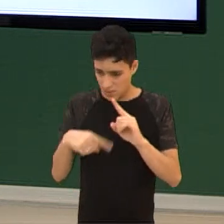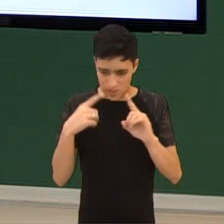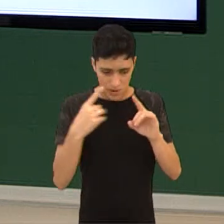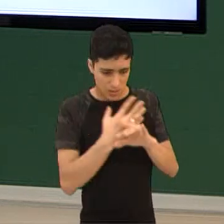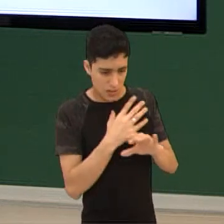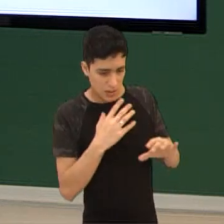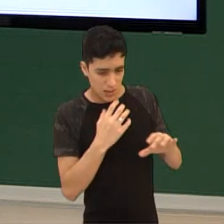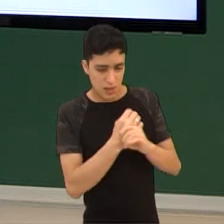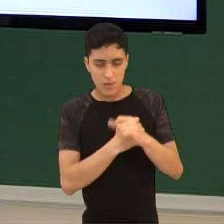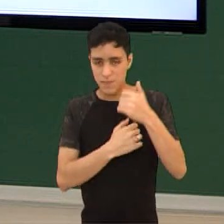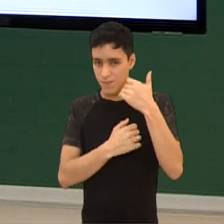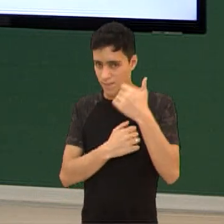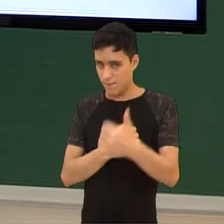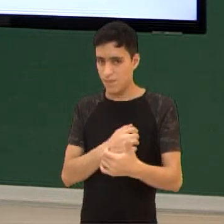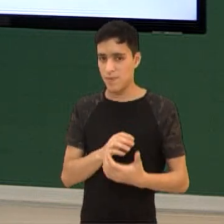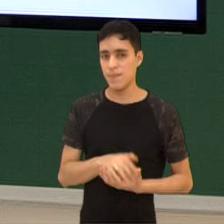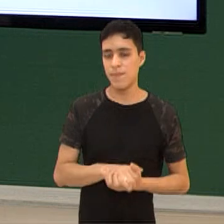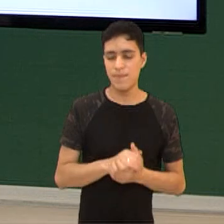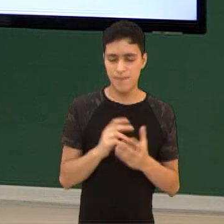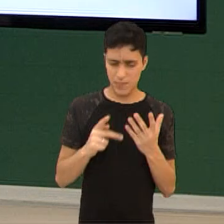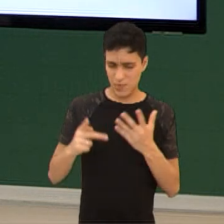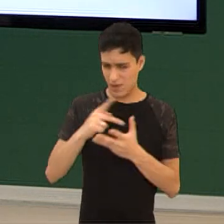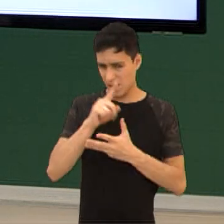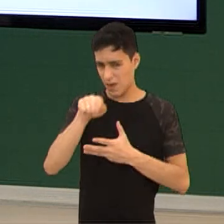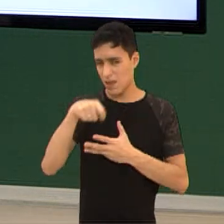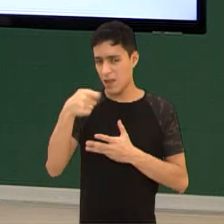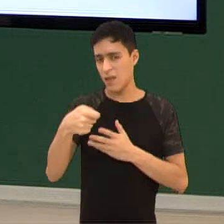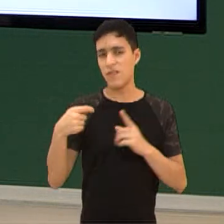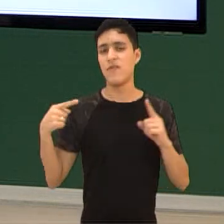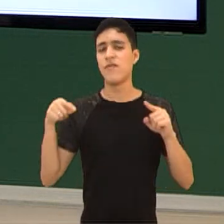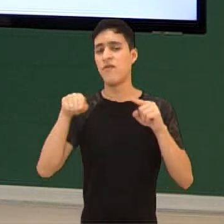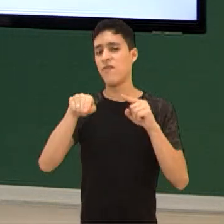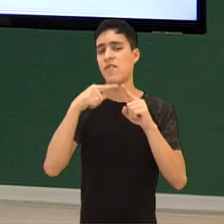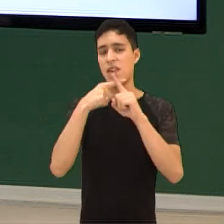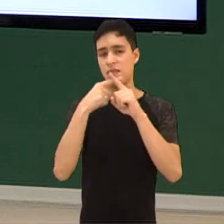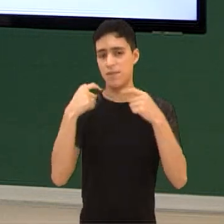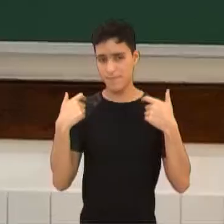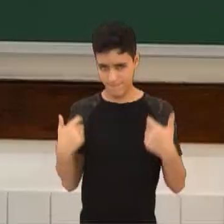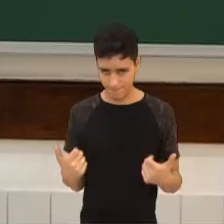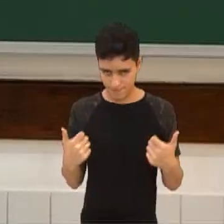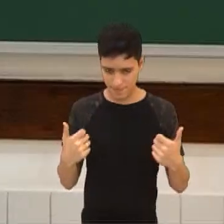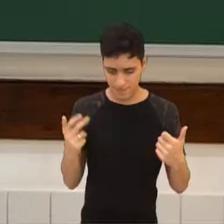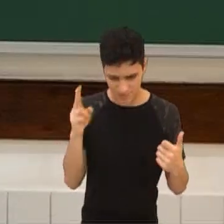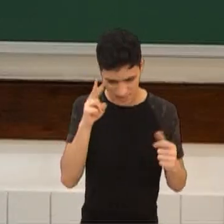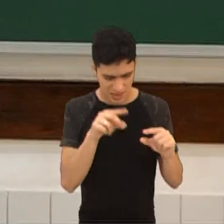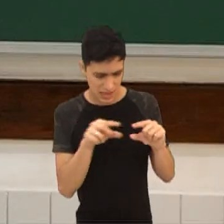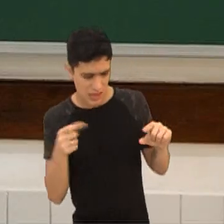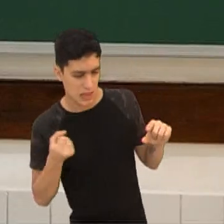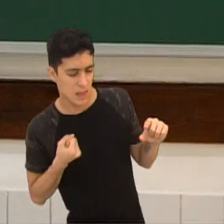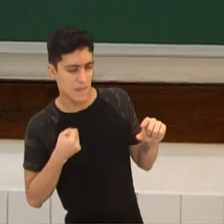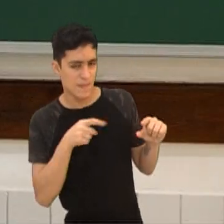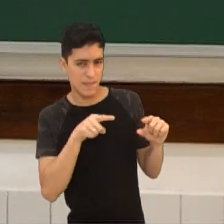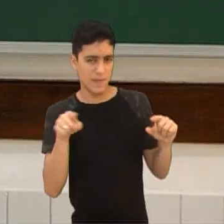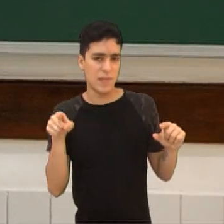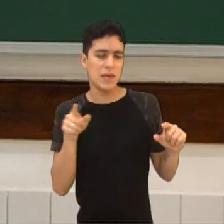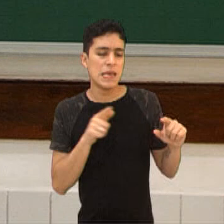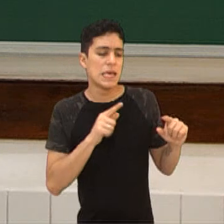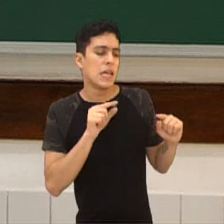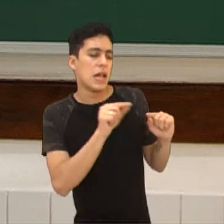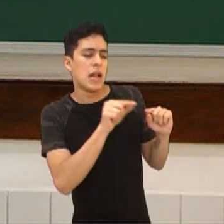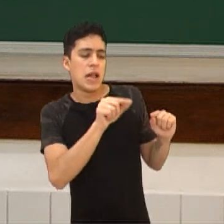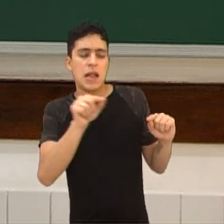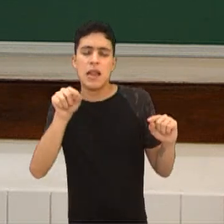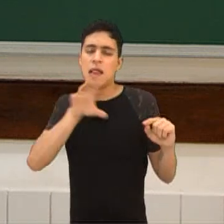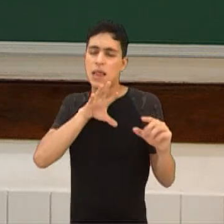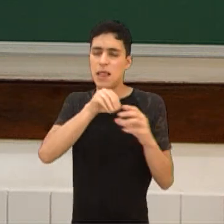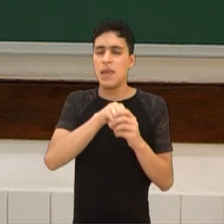Aqui a multiplicação tem prioridade sobre a soma. Lembra, a expressão numérica. Eu tenho lá, dentro